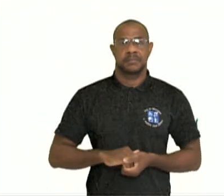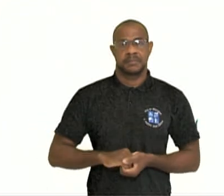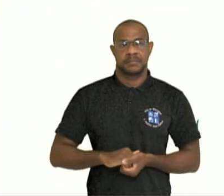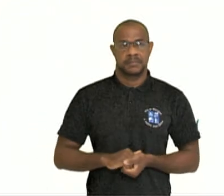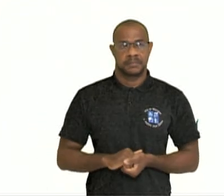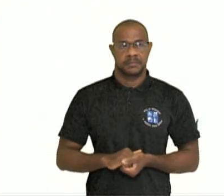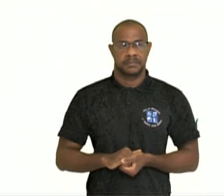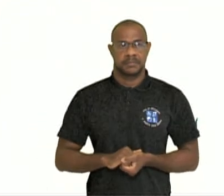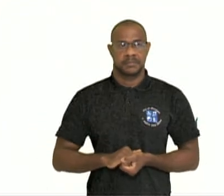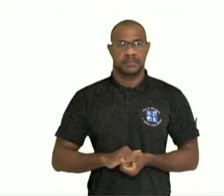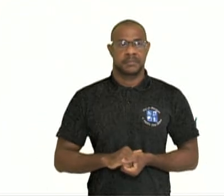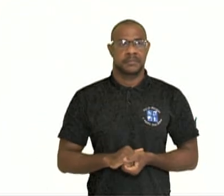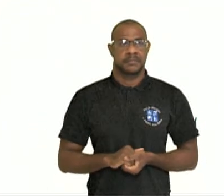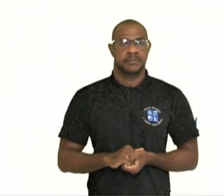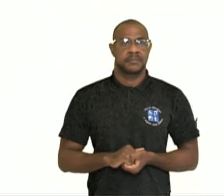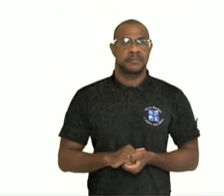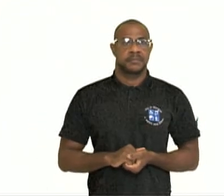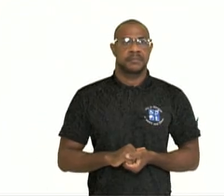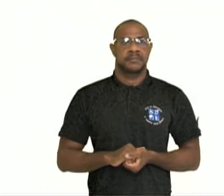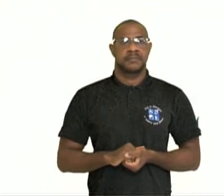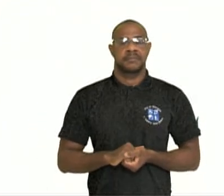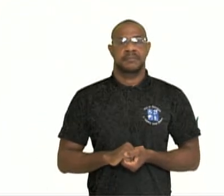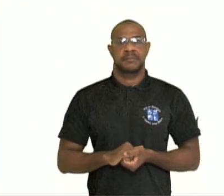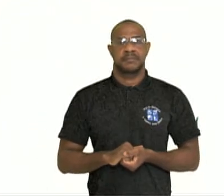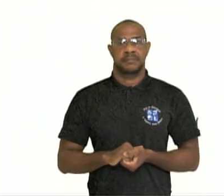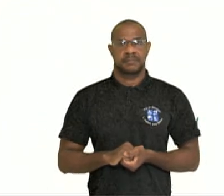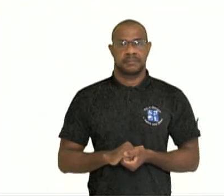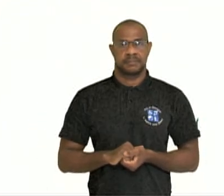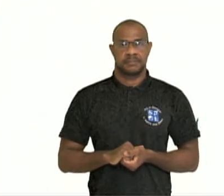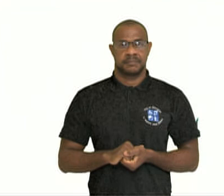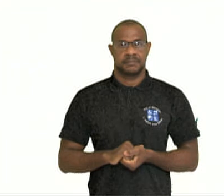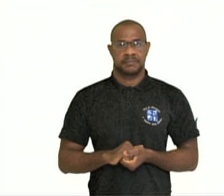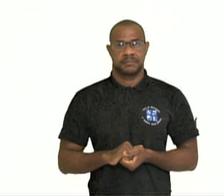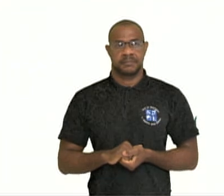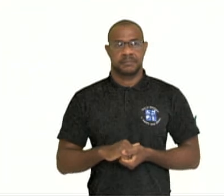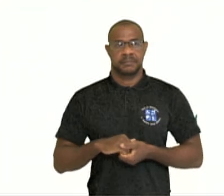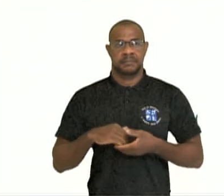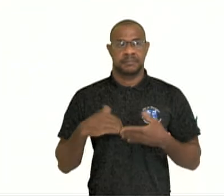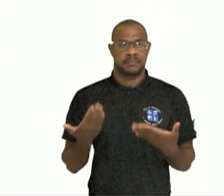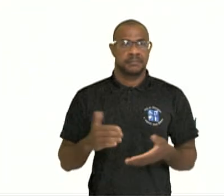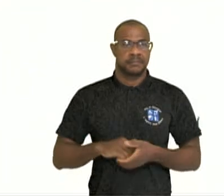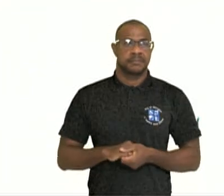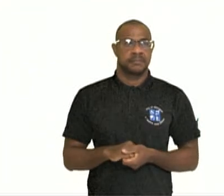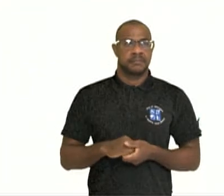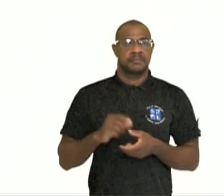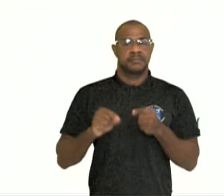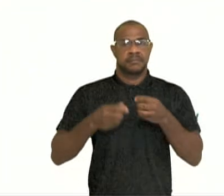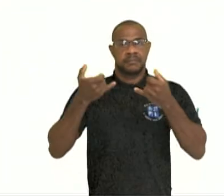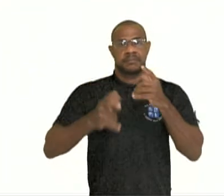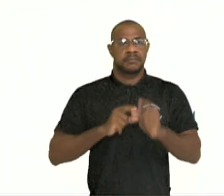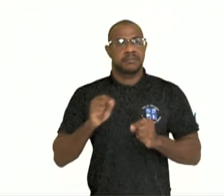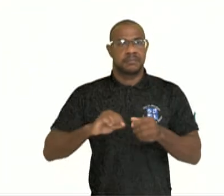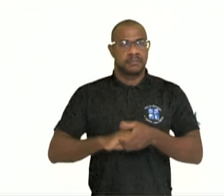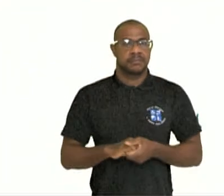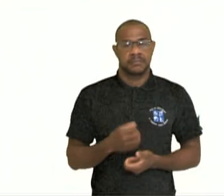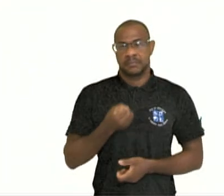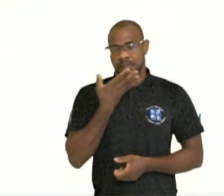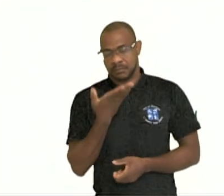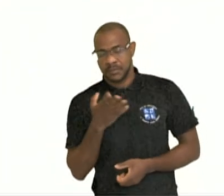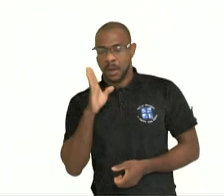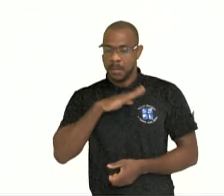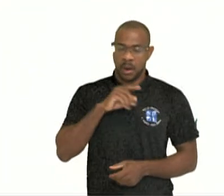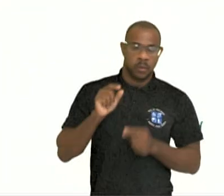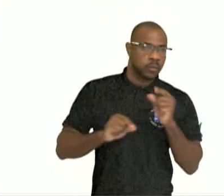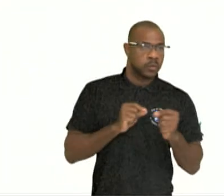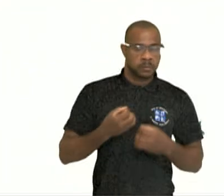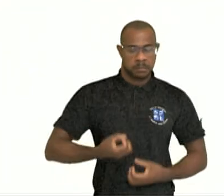mais afinidades, menos afinidades ou nenhuma afinidade. Então, a expressão levar-se bem, levar-se mal, expressa